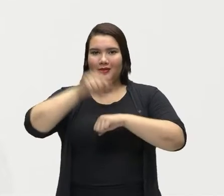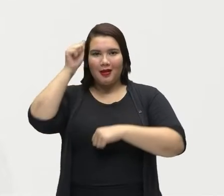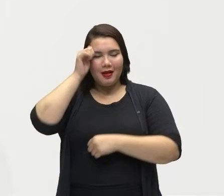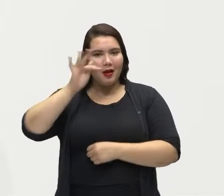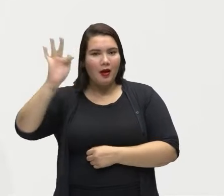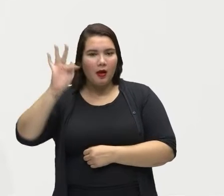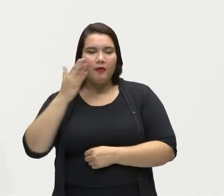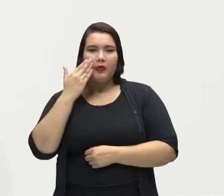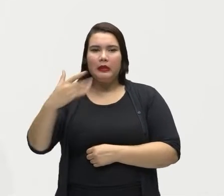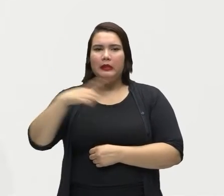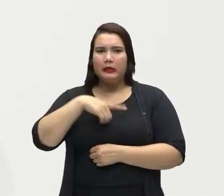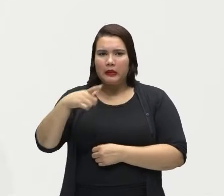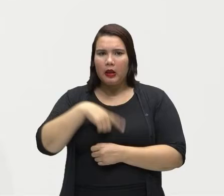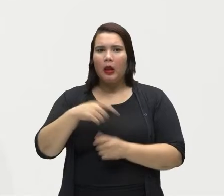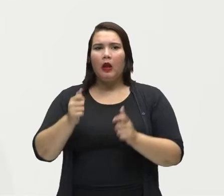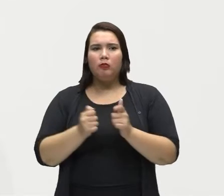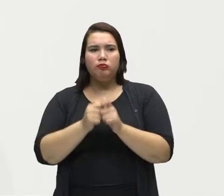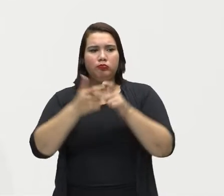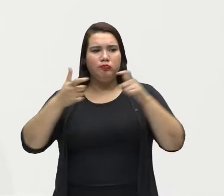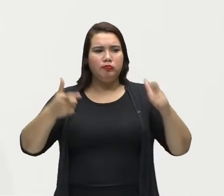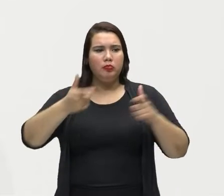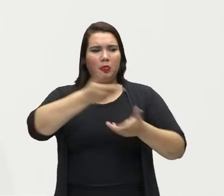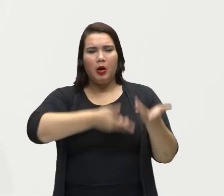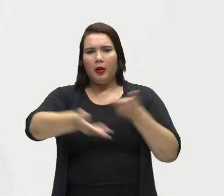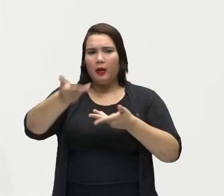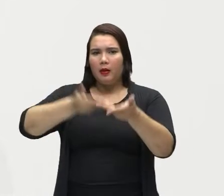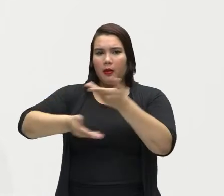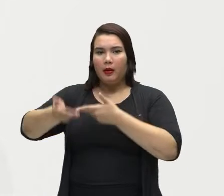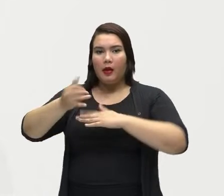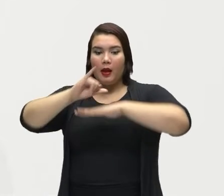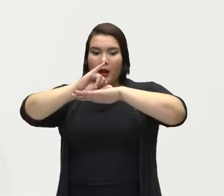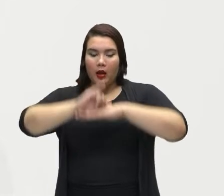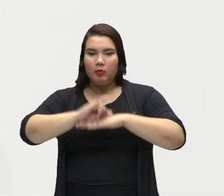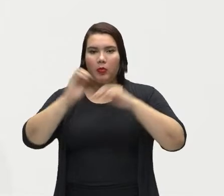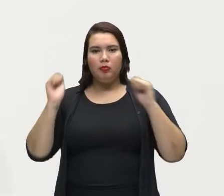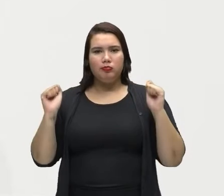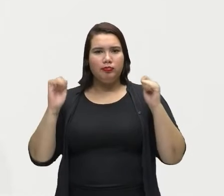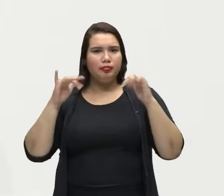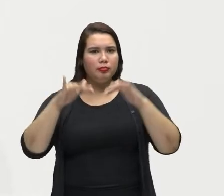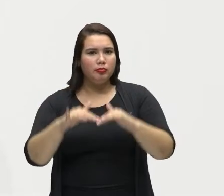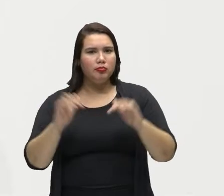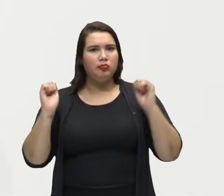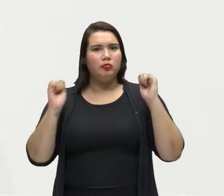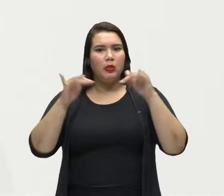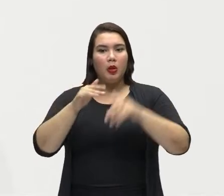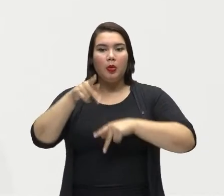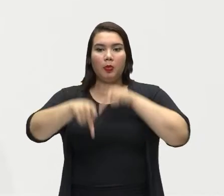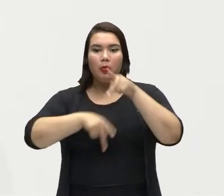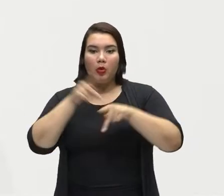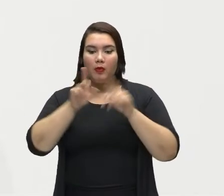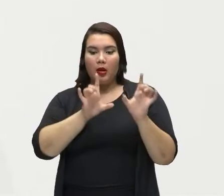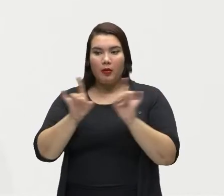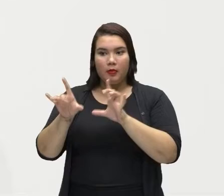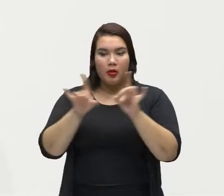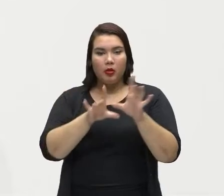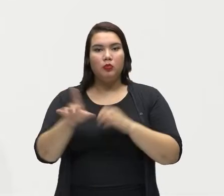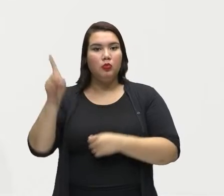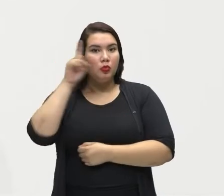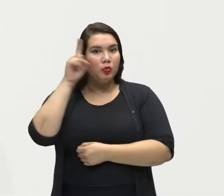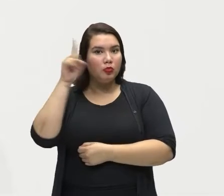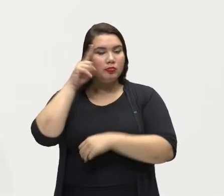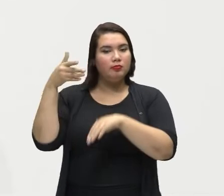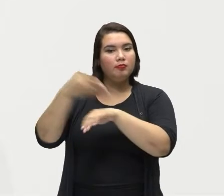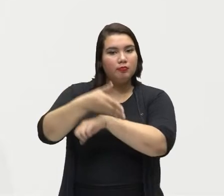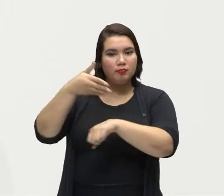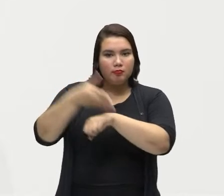uma intensa atividade comercial. A capital de Gana recebia caravanas de comerciantes que vinham